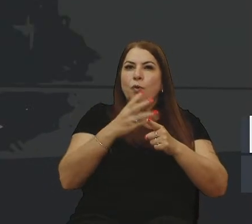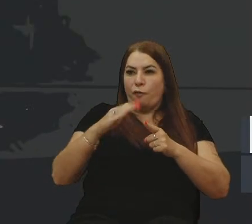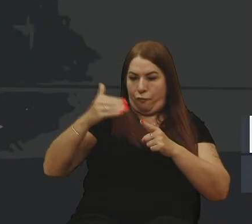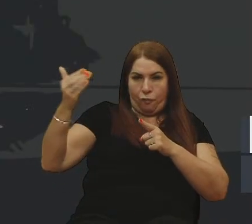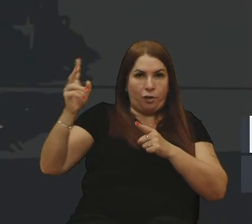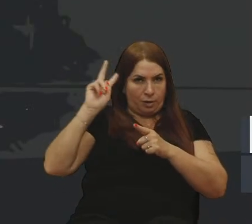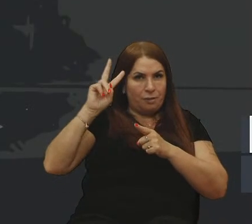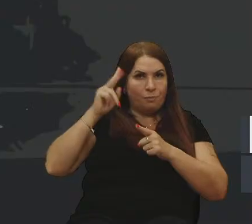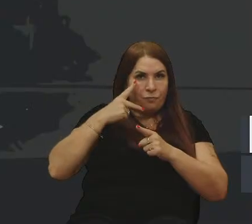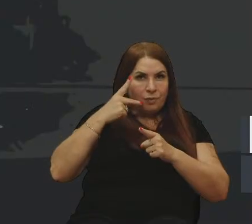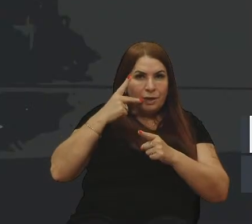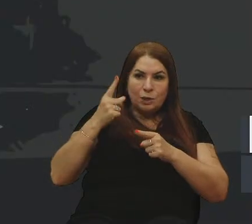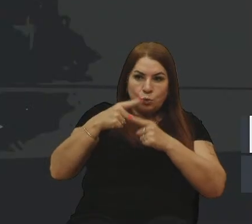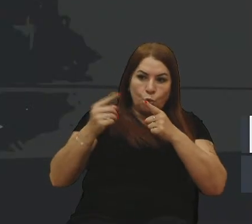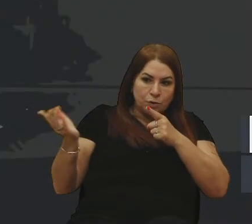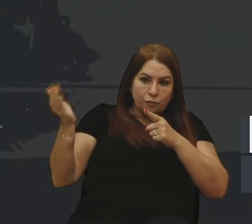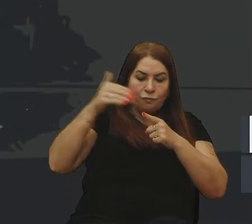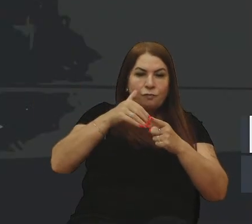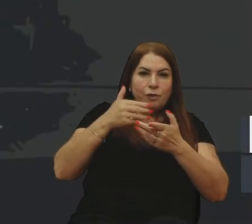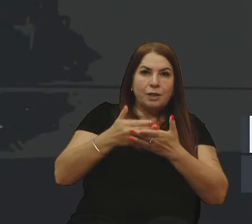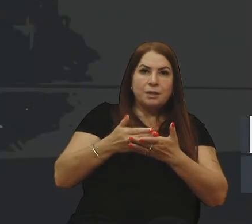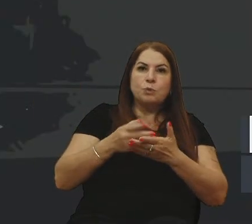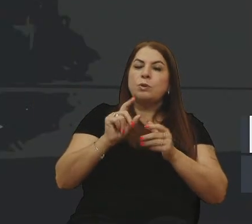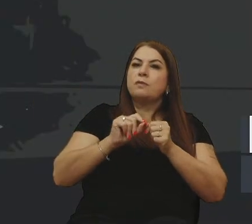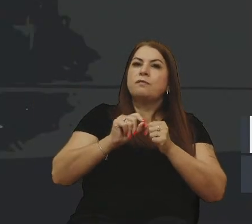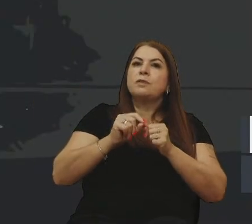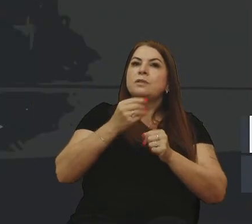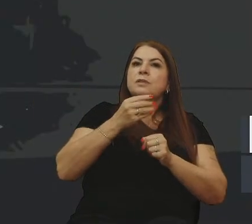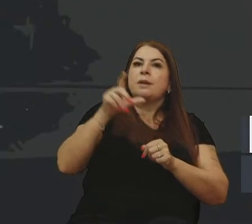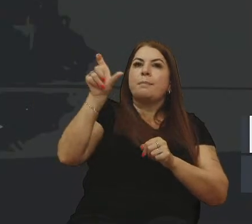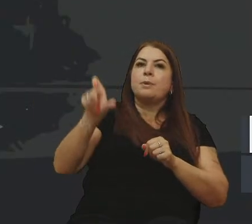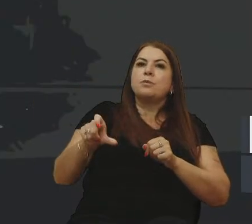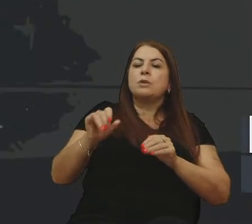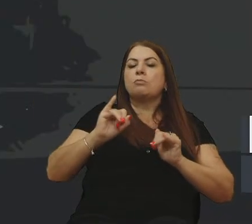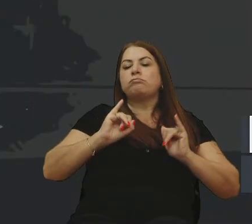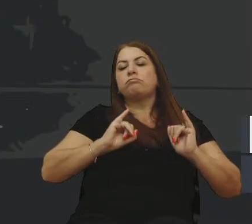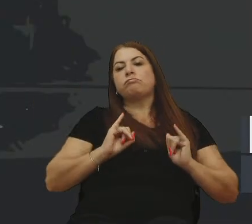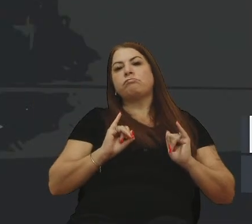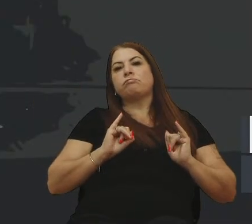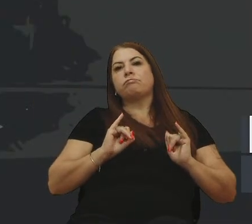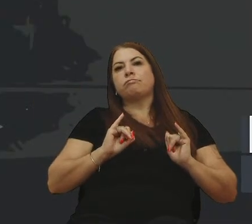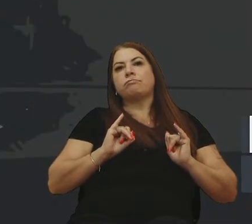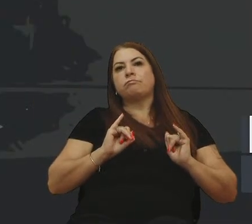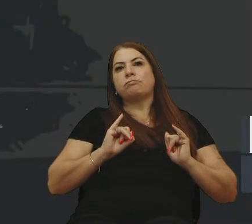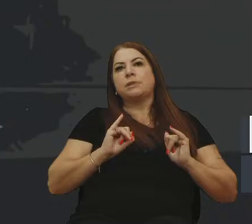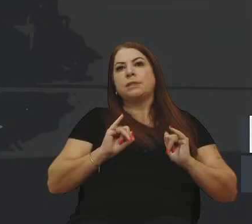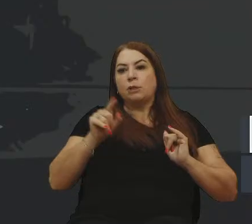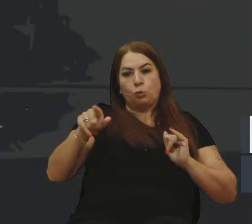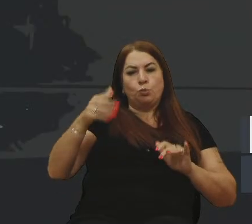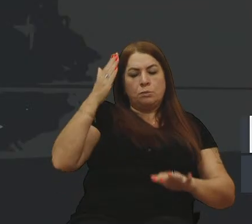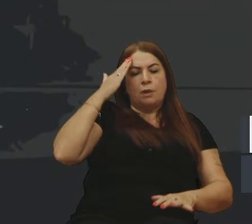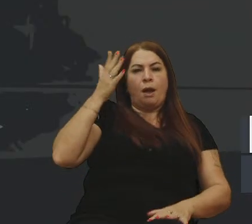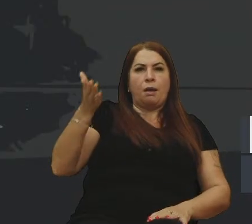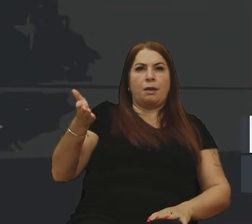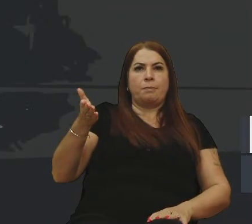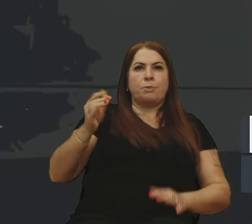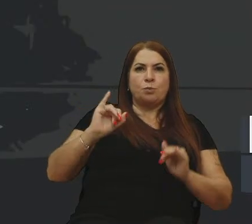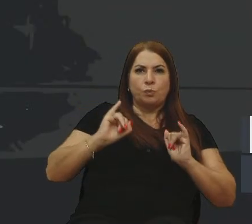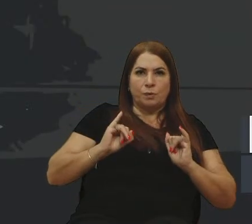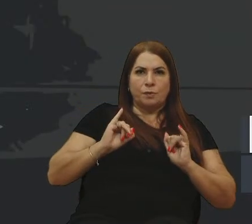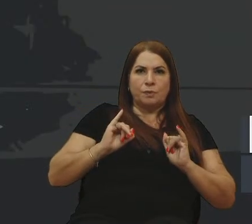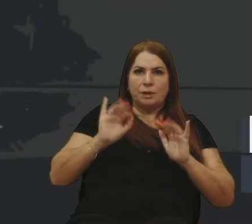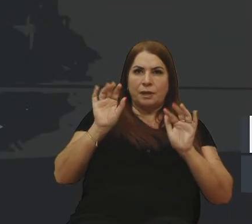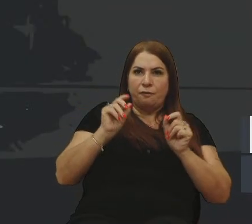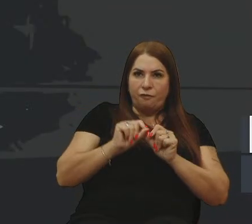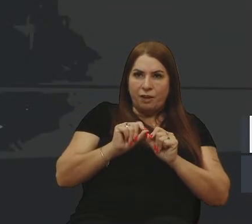que eu falei isso para vocês? Trouxe um sócio novo, né? O que eu fiz com esse cara? Eu descansei. Cara, eu trouxe o cara que sabe. Descansei. Tá